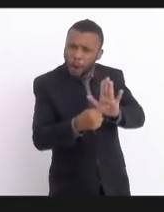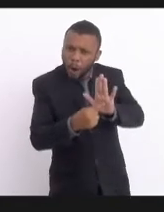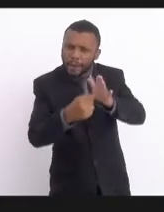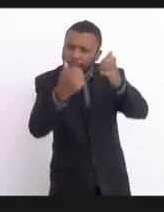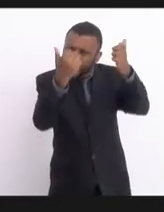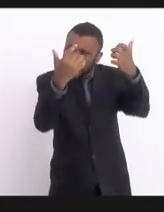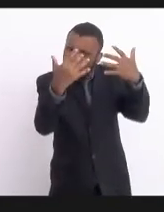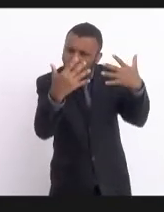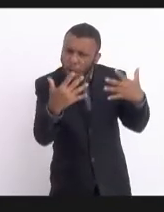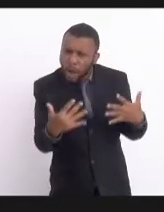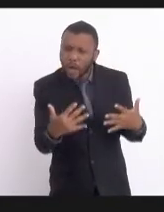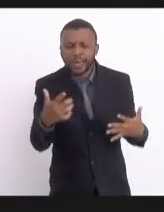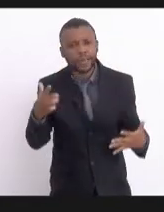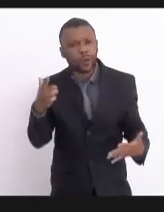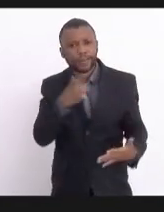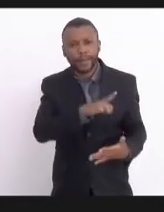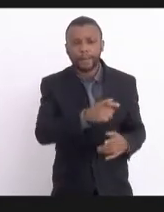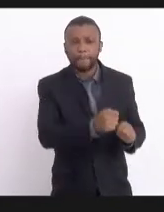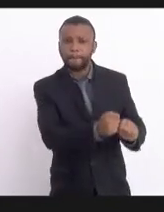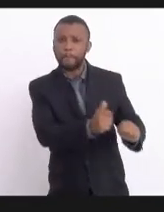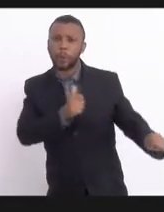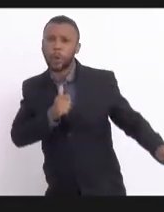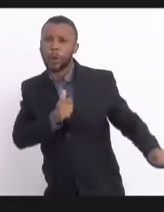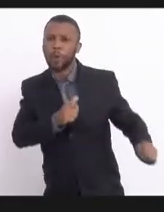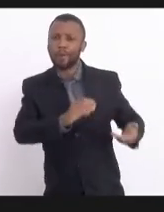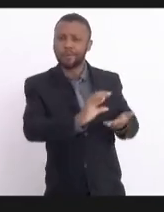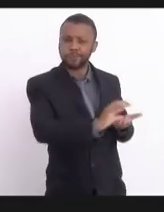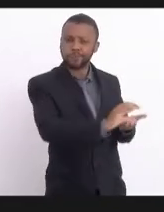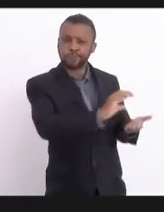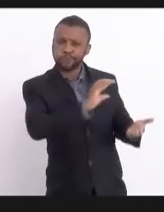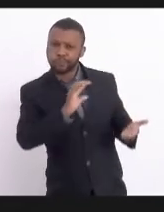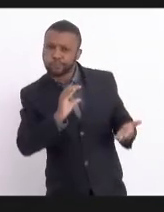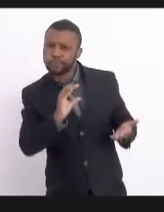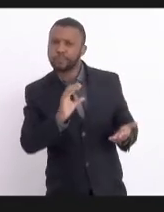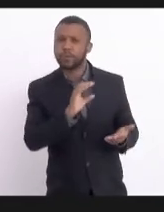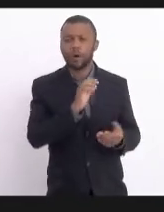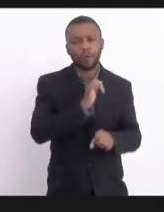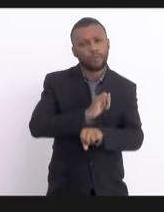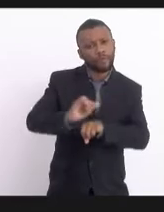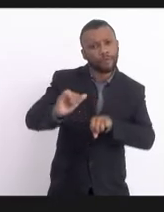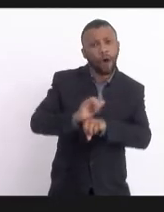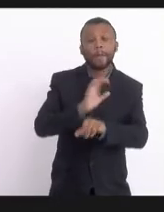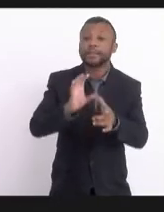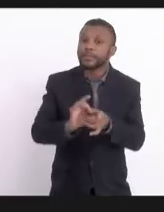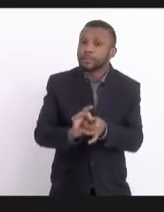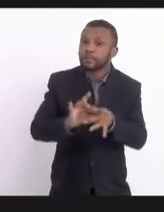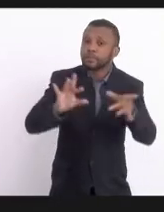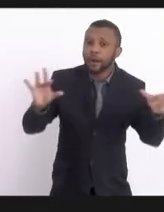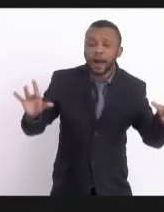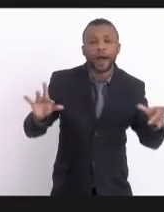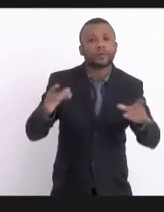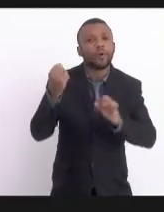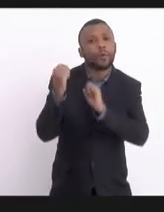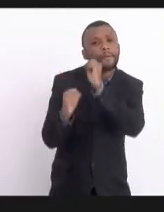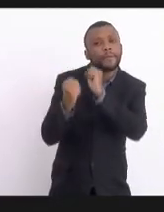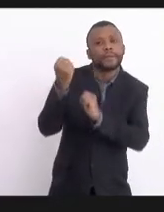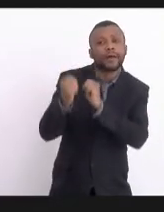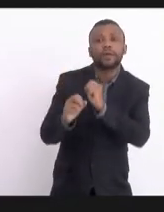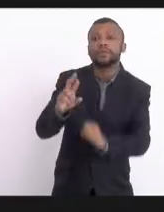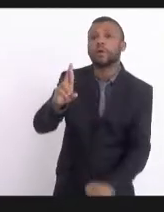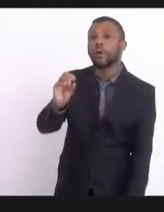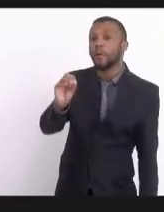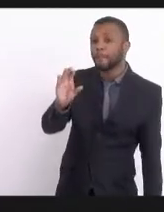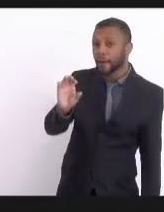de renda e de uma forma assim, inteiramente democrática. O empresário Roberto Medina tem se